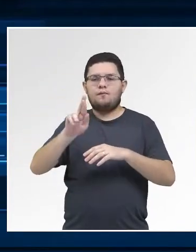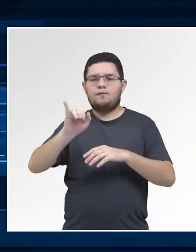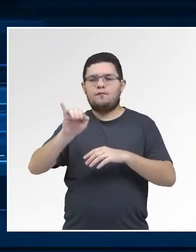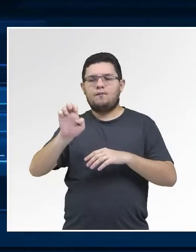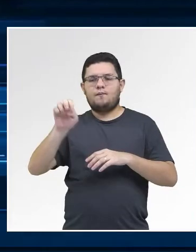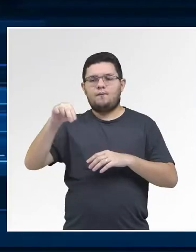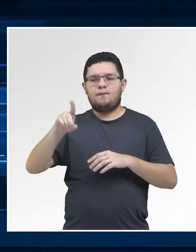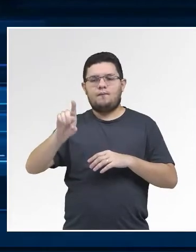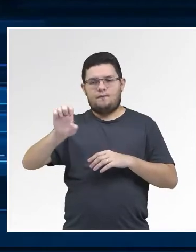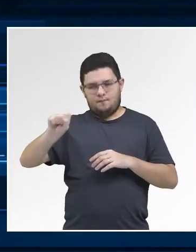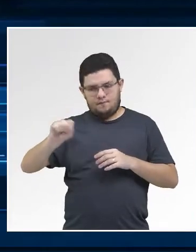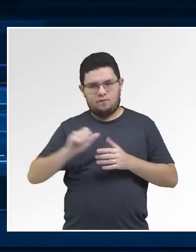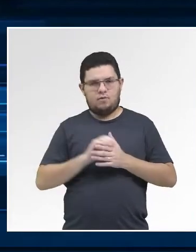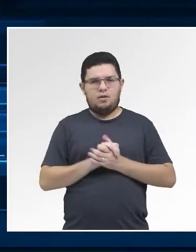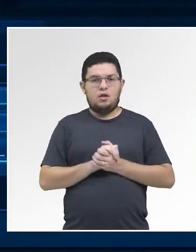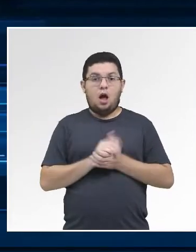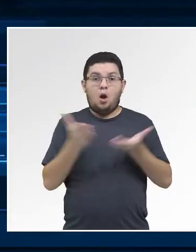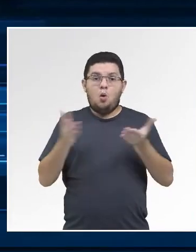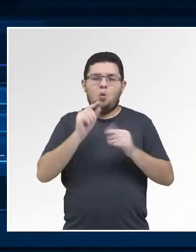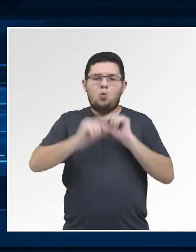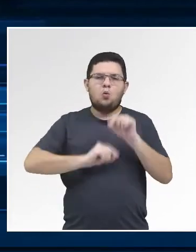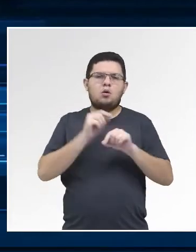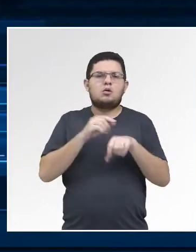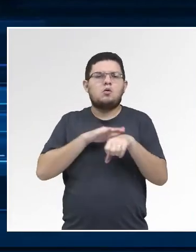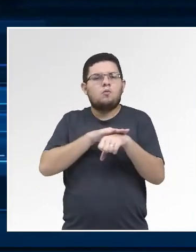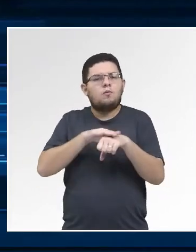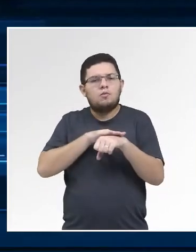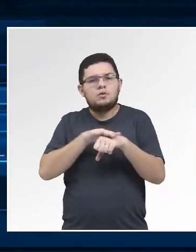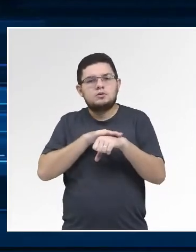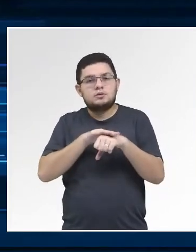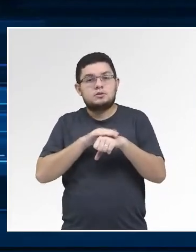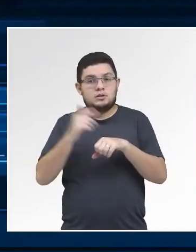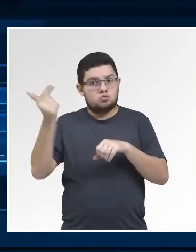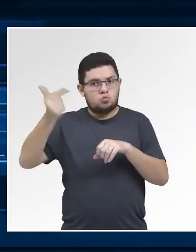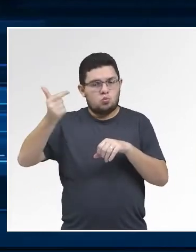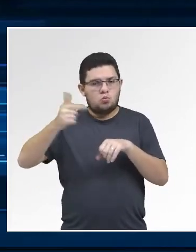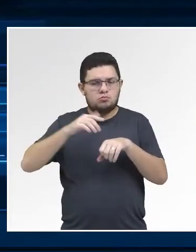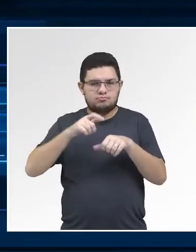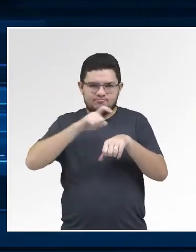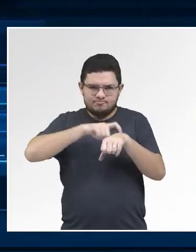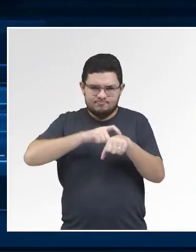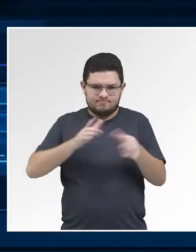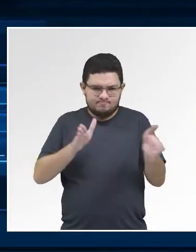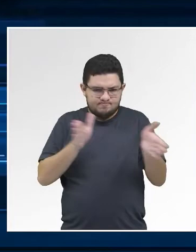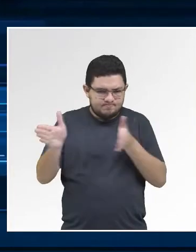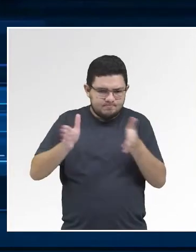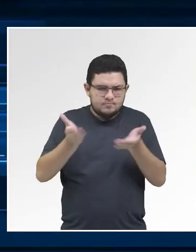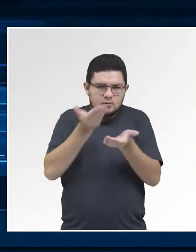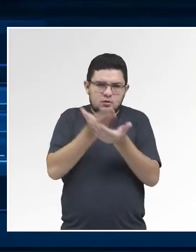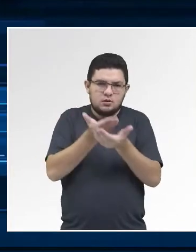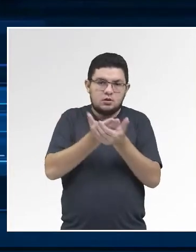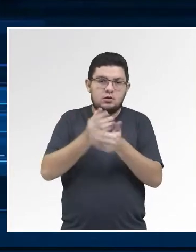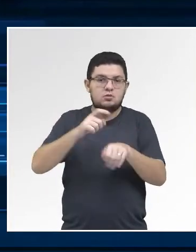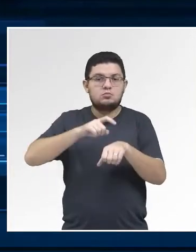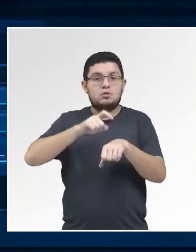iniciando a segunda parte da nossa primeira aula, ok? E vamos falar, né, um pouco sobre essa questão